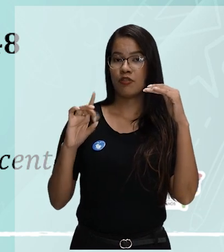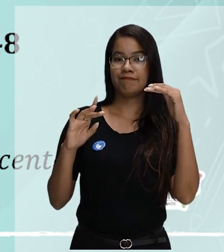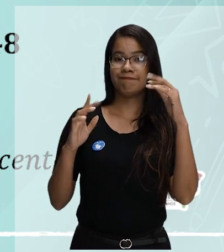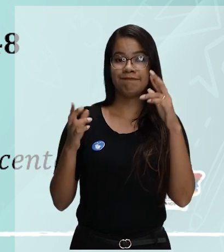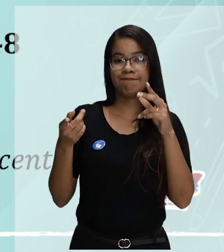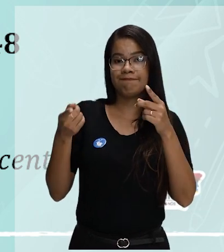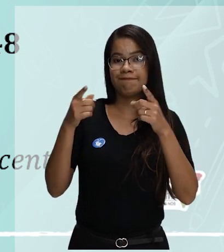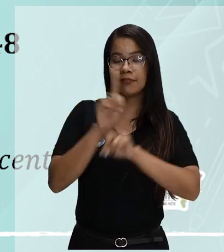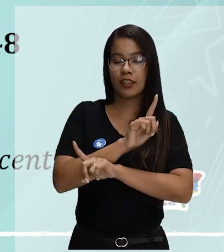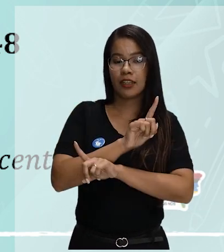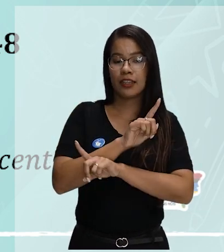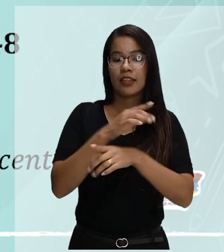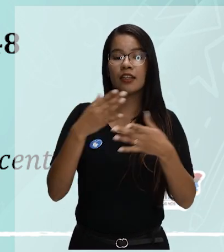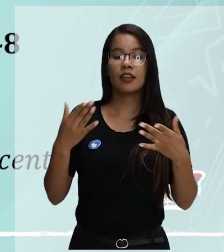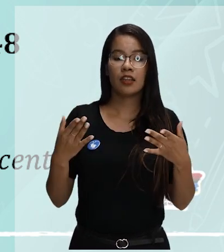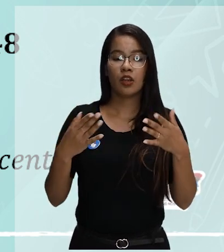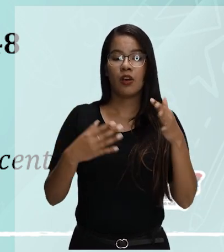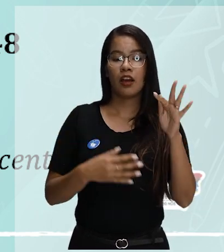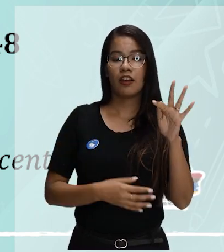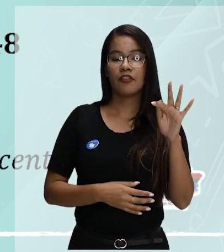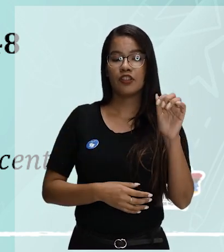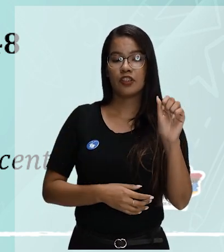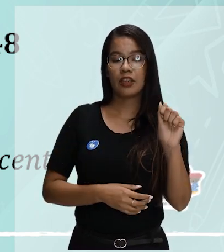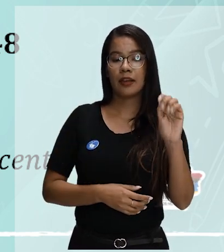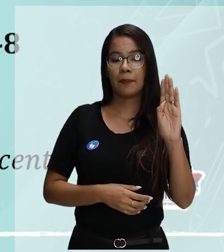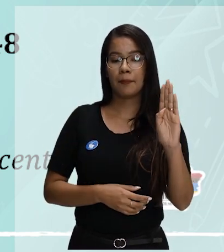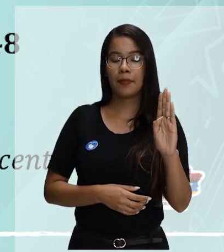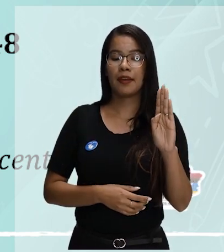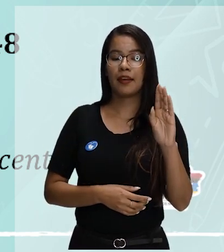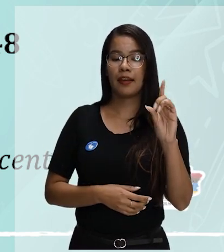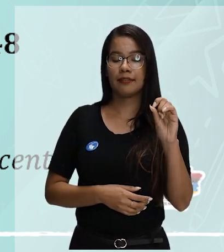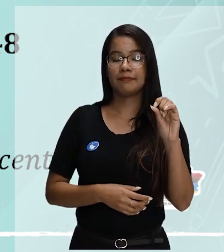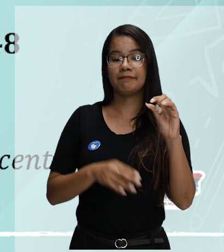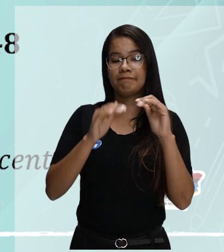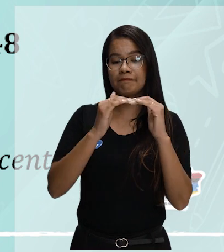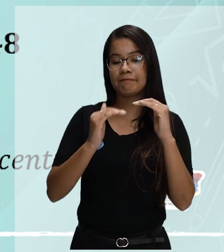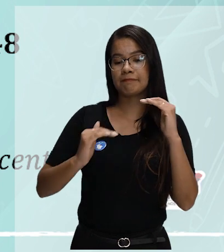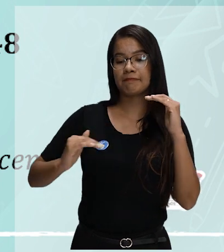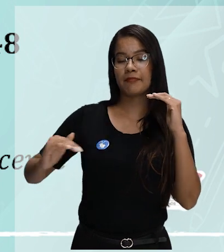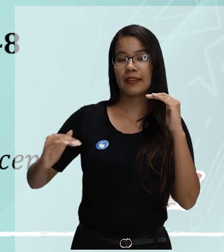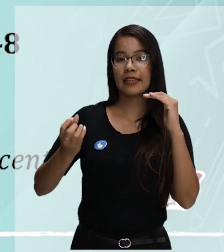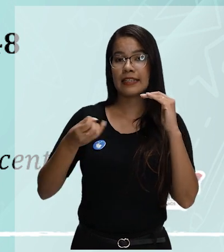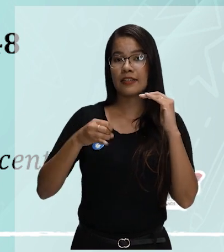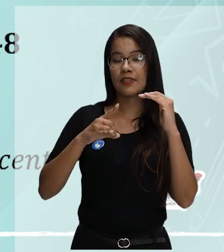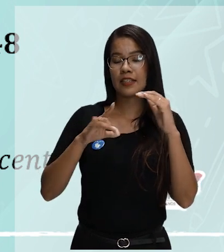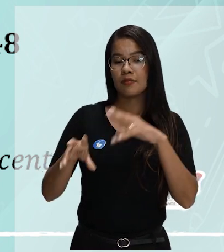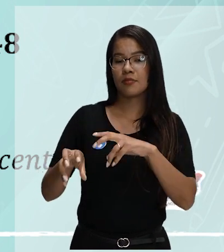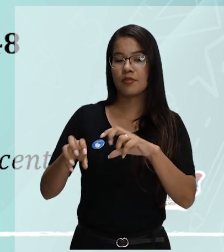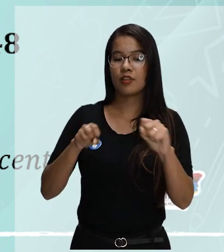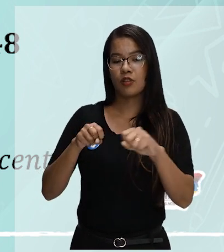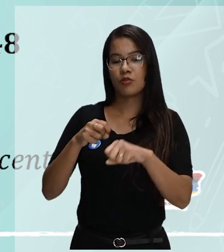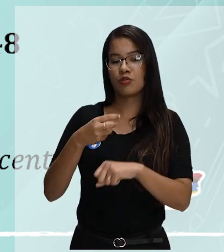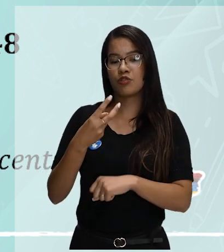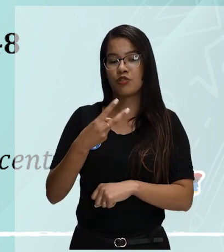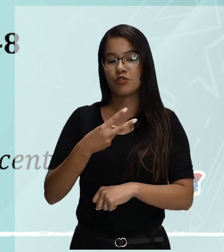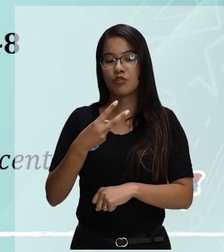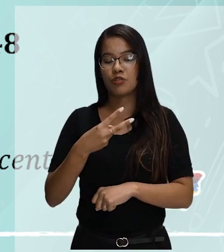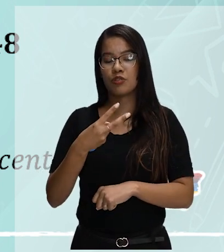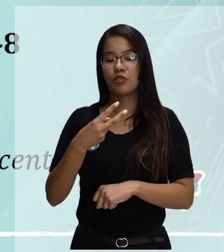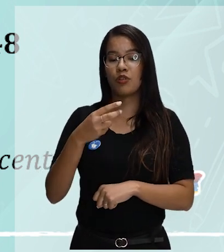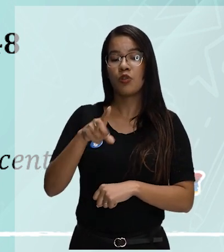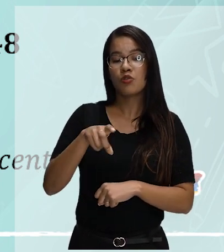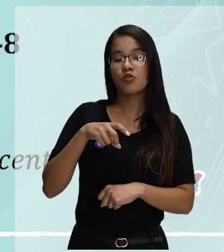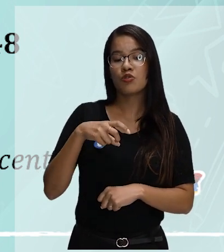uma função f de a em b é dita decrescente. Se você for buscar um x2 maior do que o x1 e a imagem